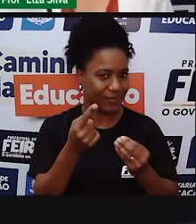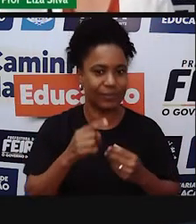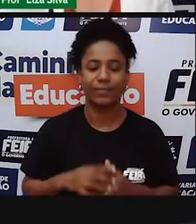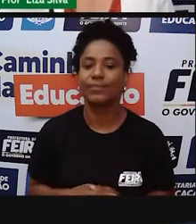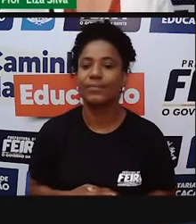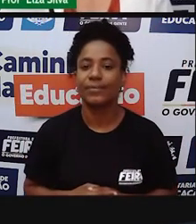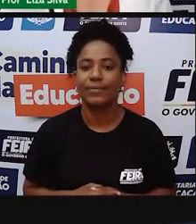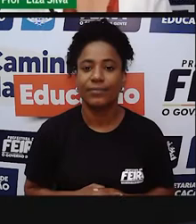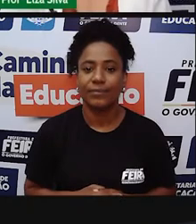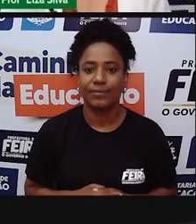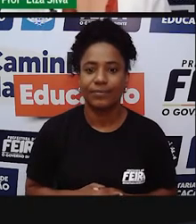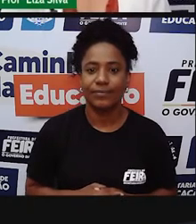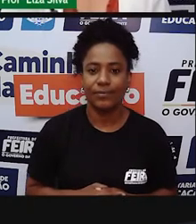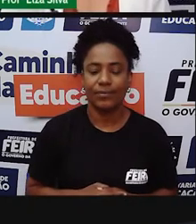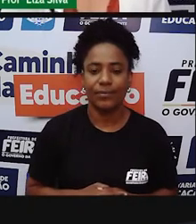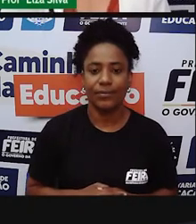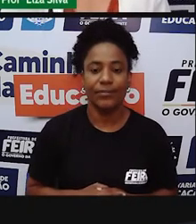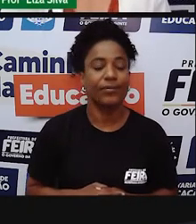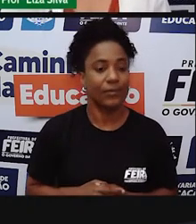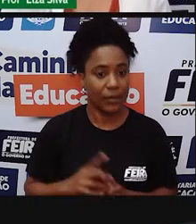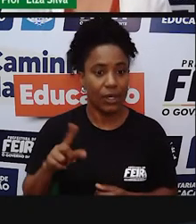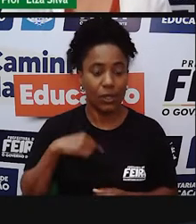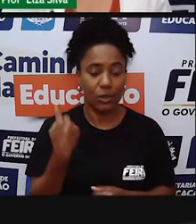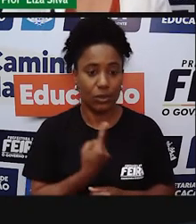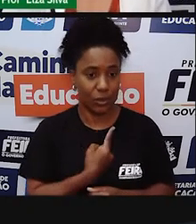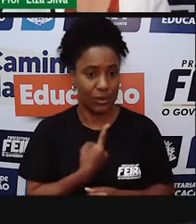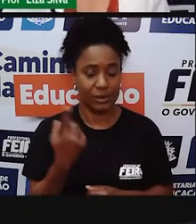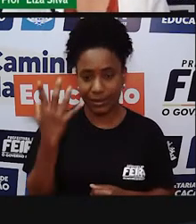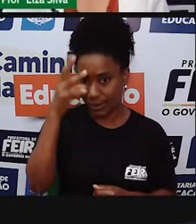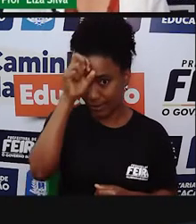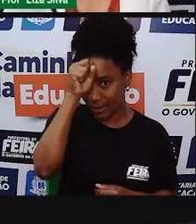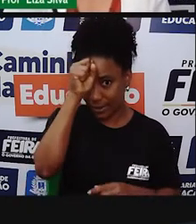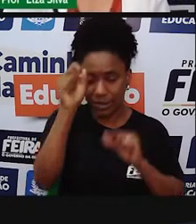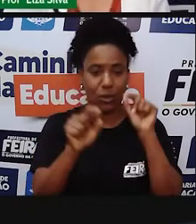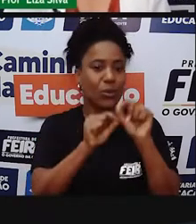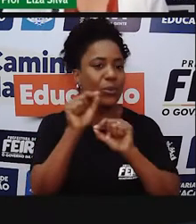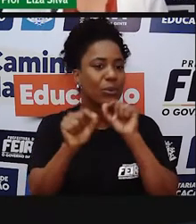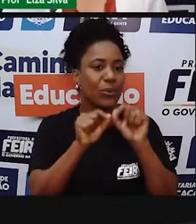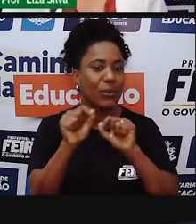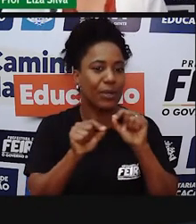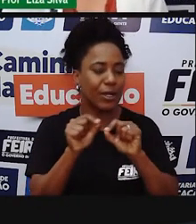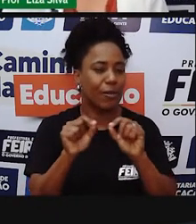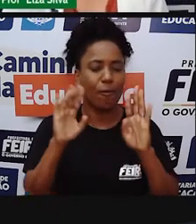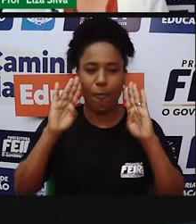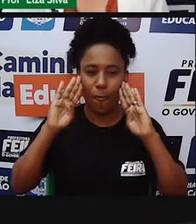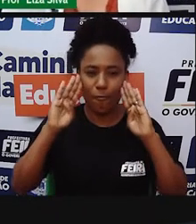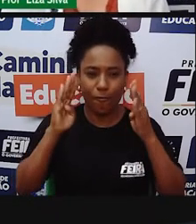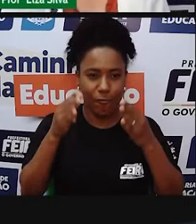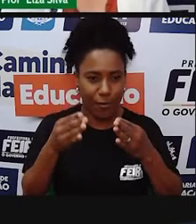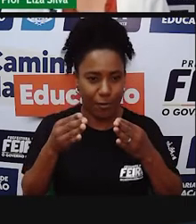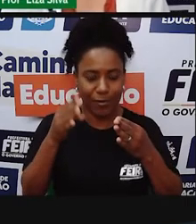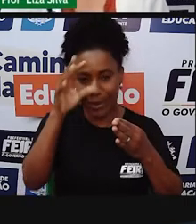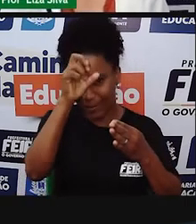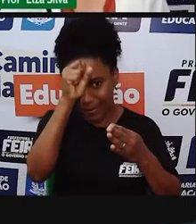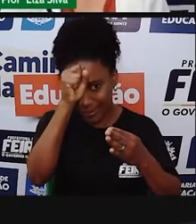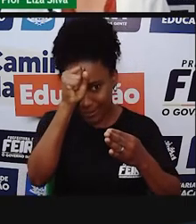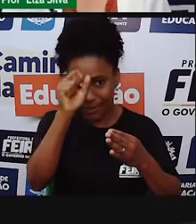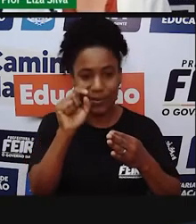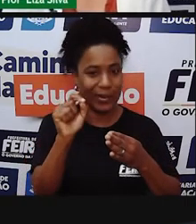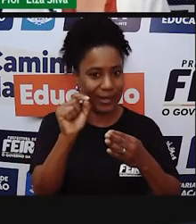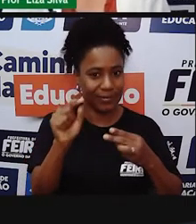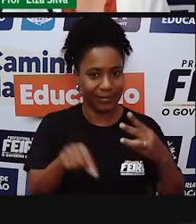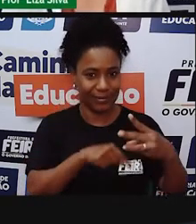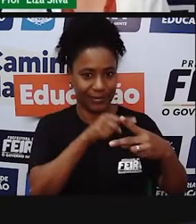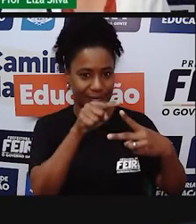are we going to learn today? O que é que nós vamos aprender hoje, né? Qual é o foco da nossa aula de hoje? Nós vamos